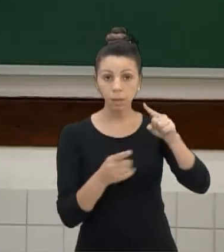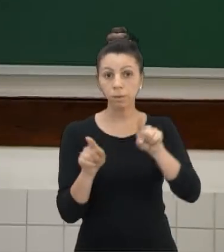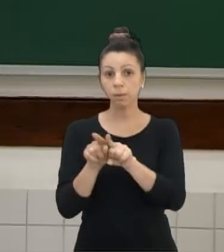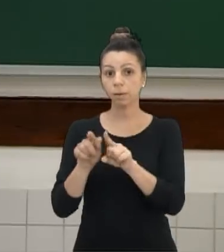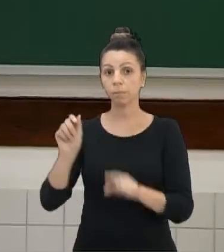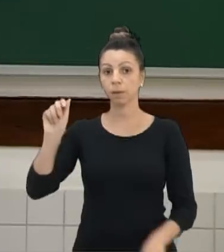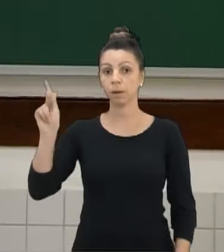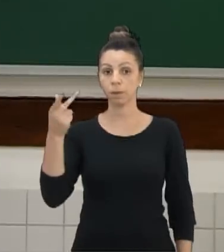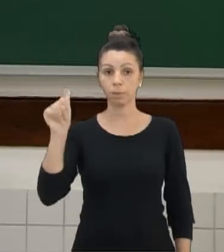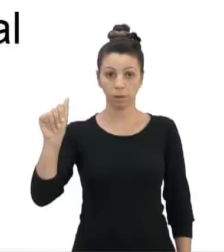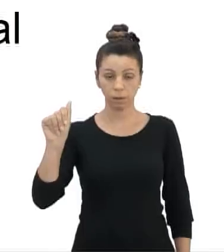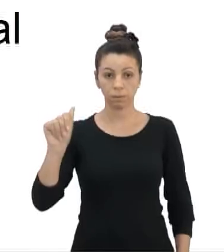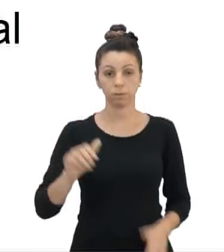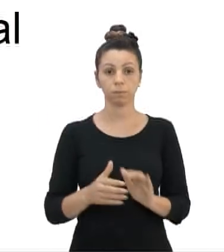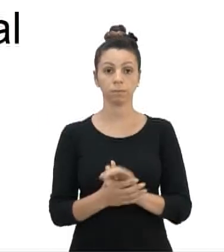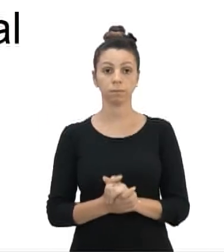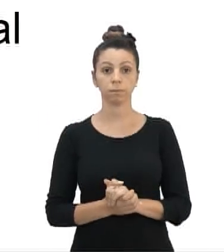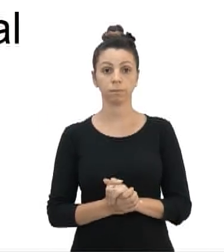dos senhores.